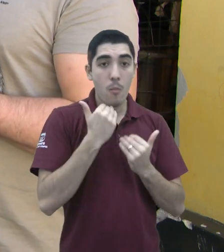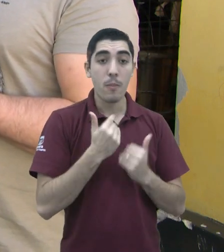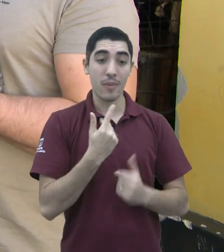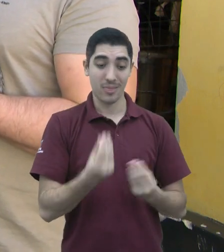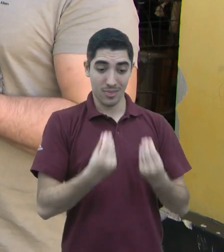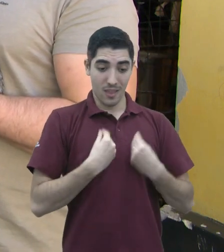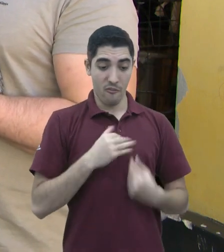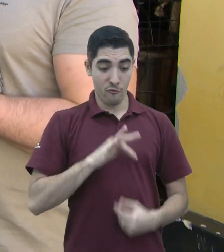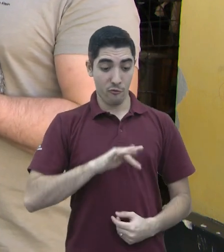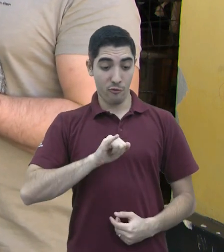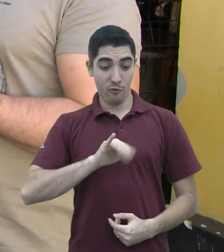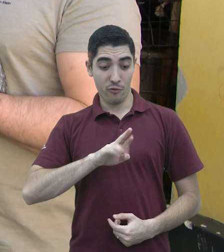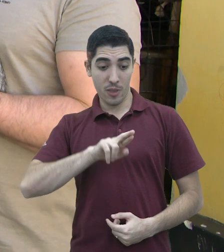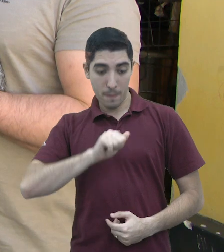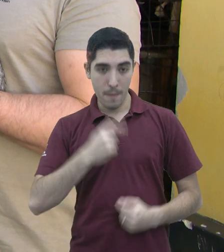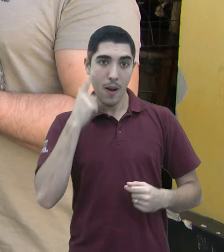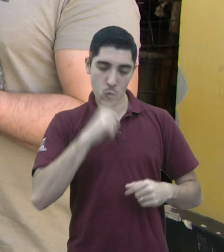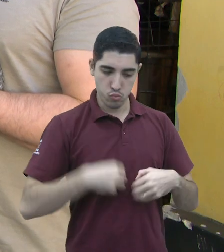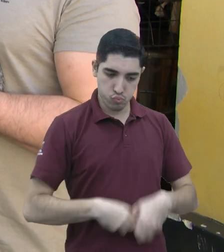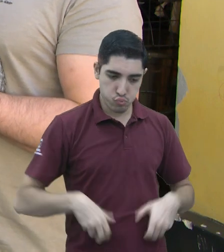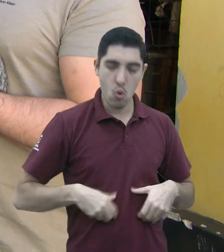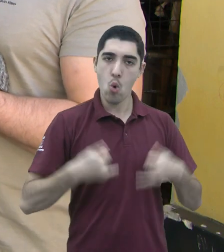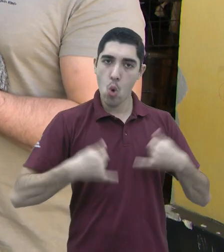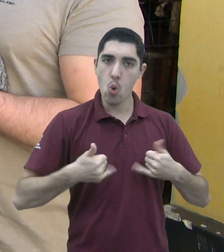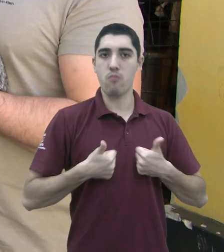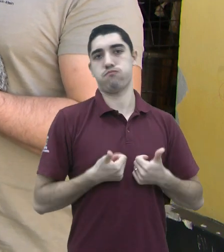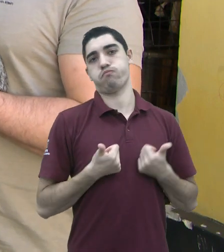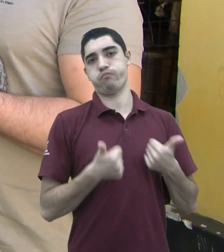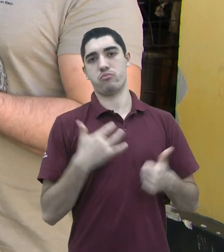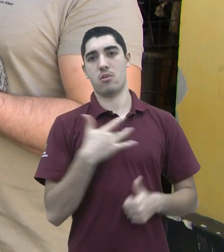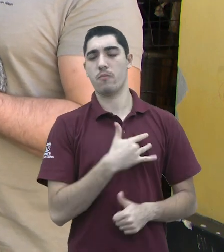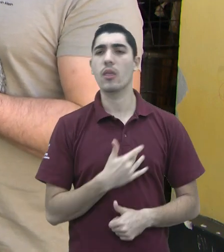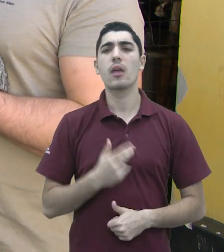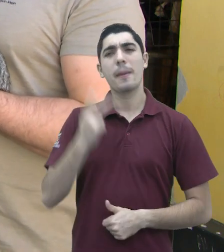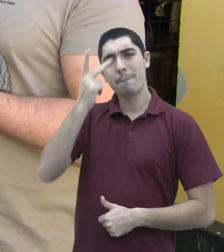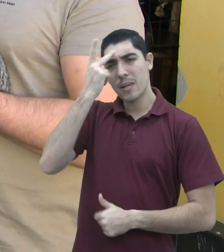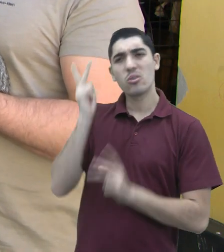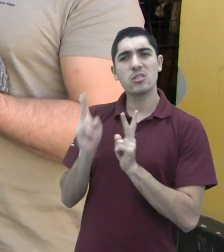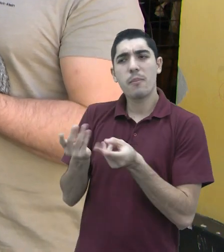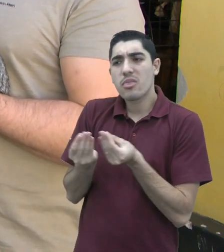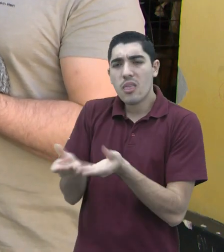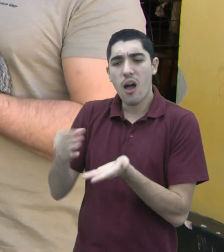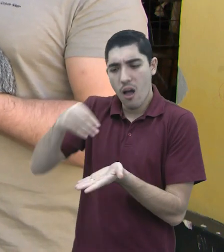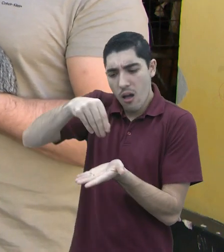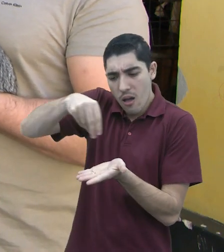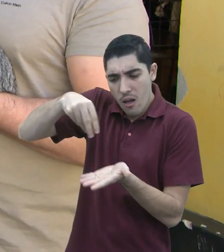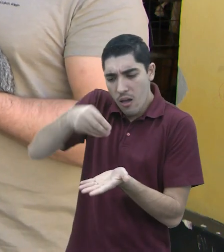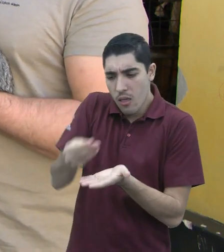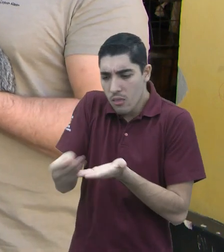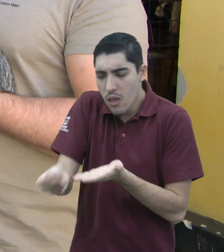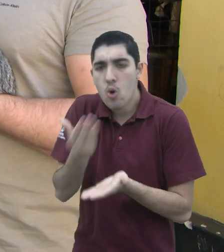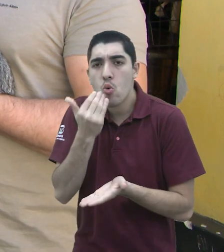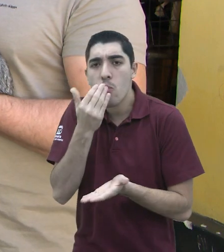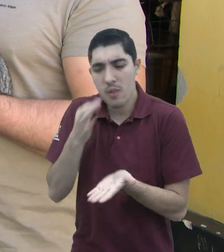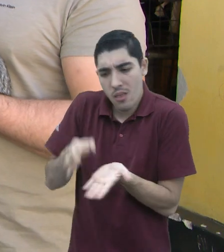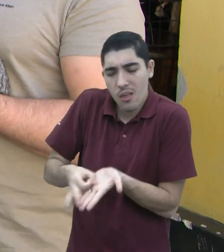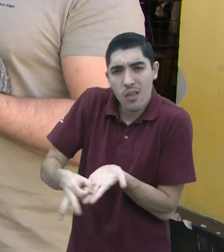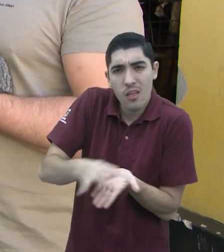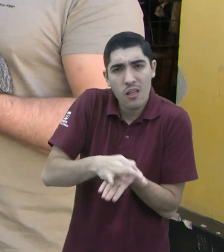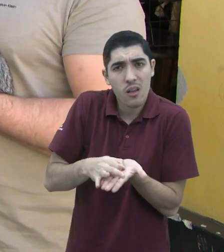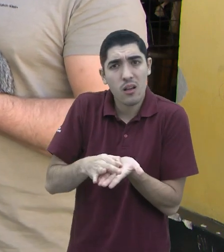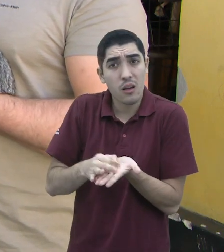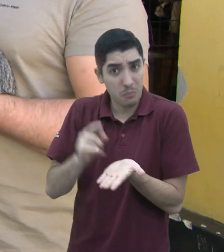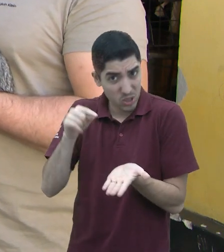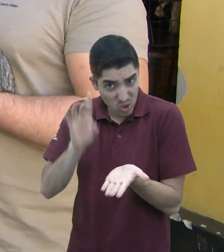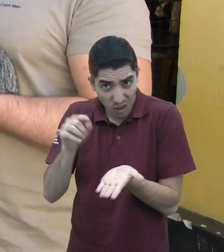tempo todo, de muita fibra, para funcionar tudo bem, né? O que acontece bastante é o pessoal levar ração, né? Aquela ração de coelho que é mais compridinha e tal, e